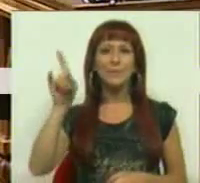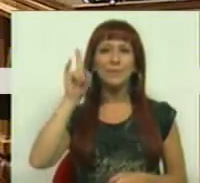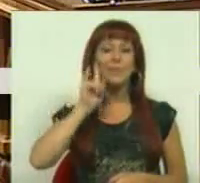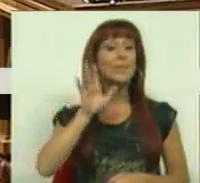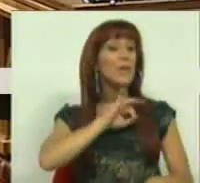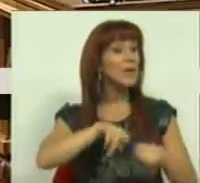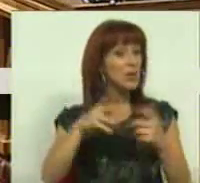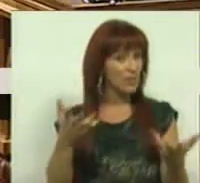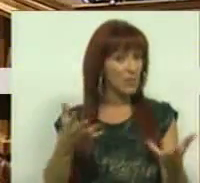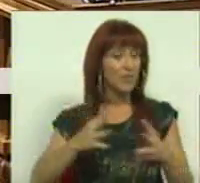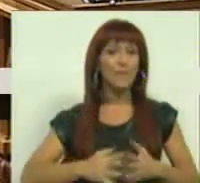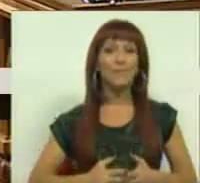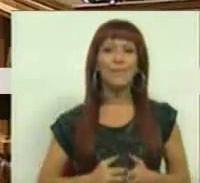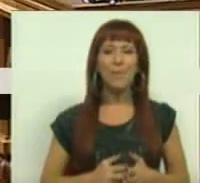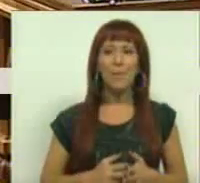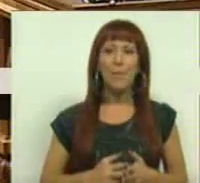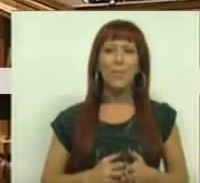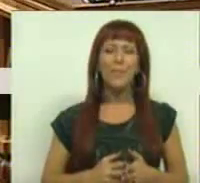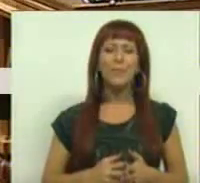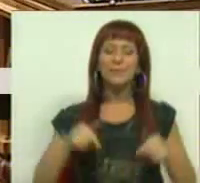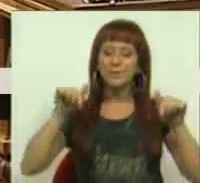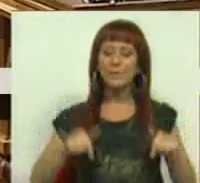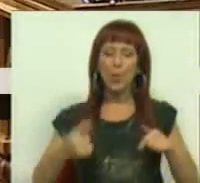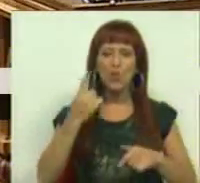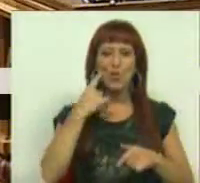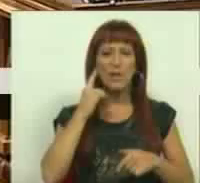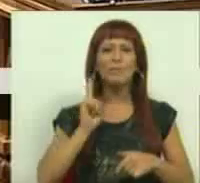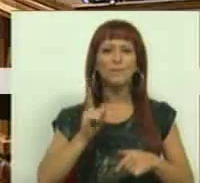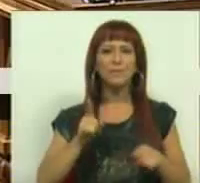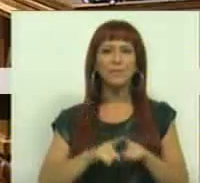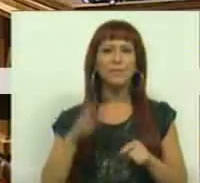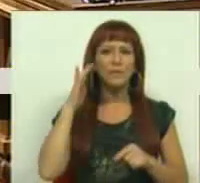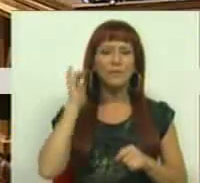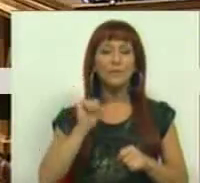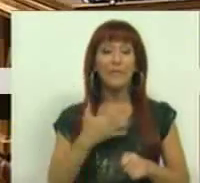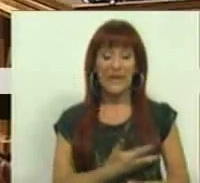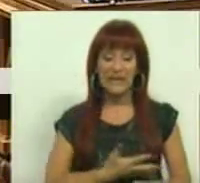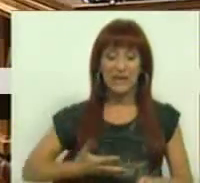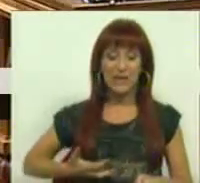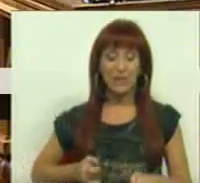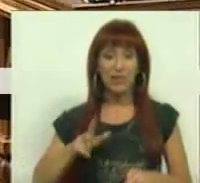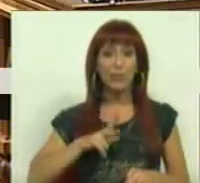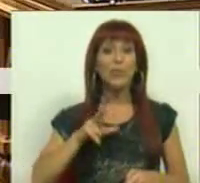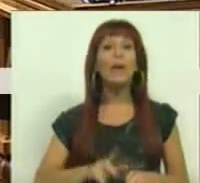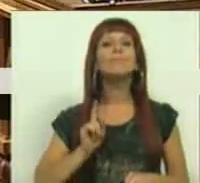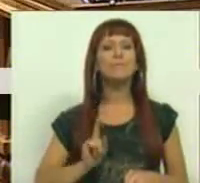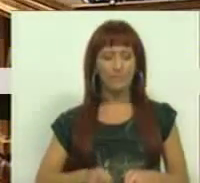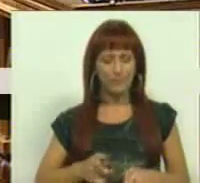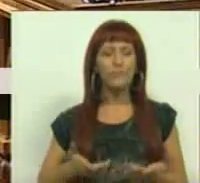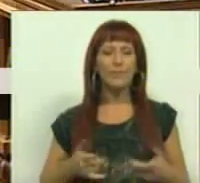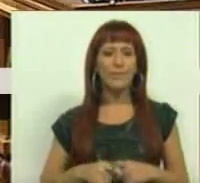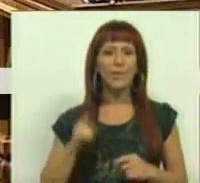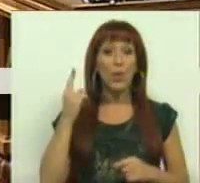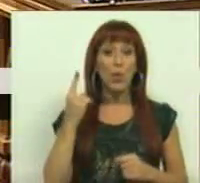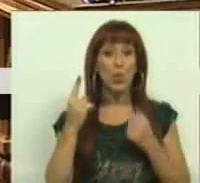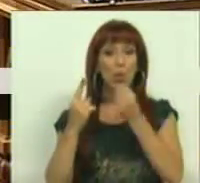senhores e senhoras deputados, foi hoje conhecido os números do desemprego em Portugal.